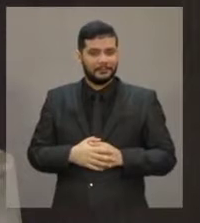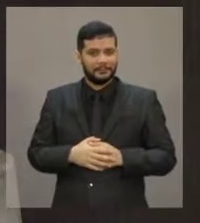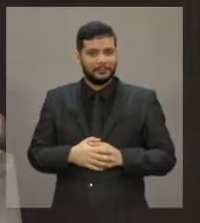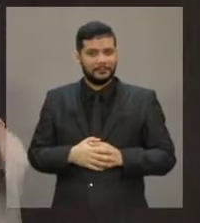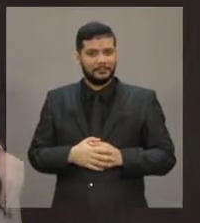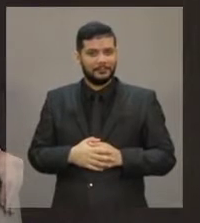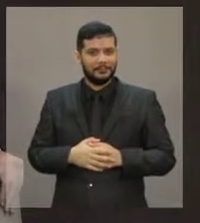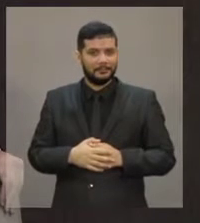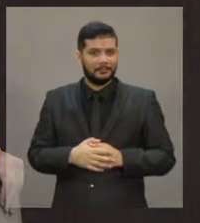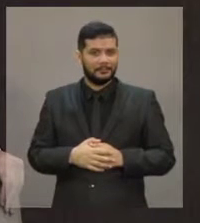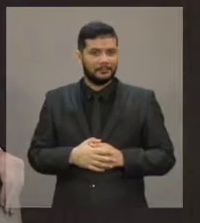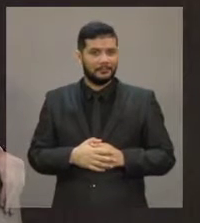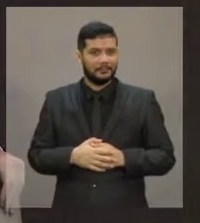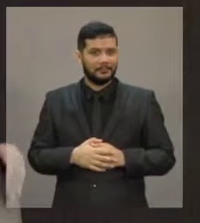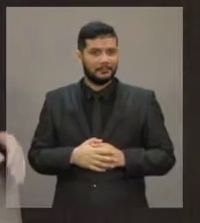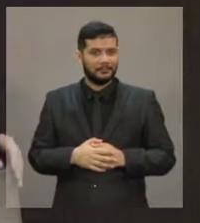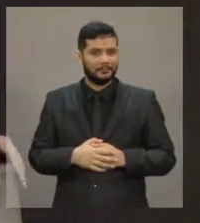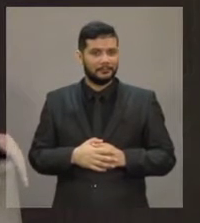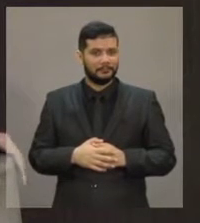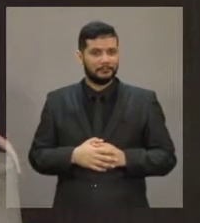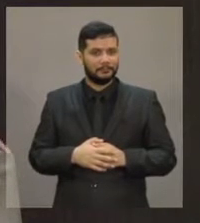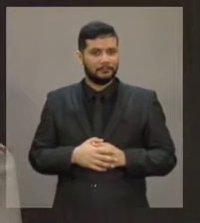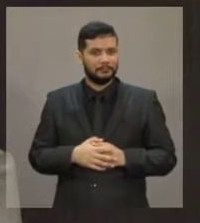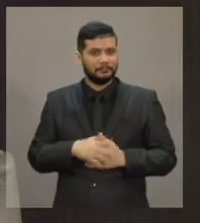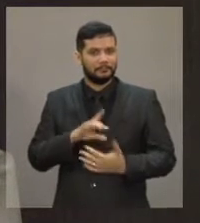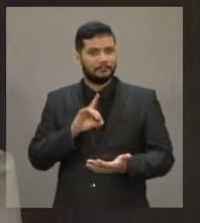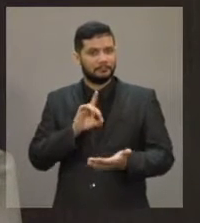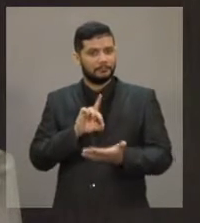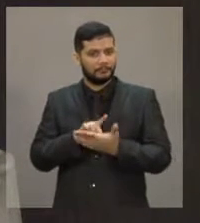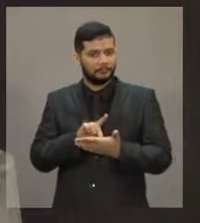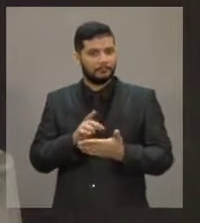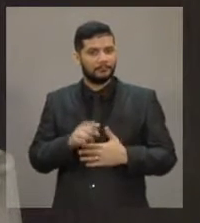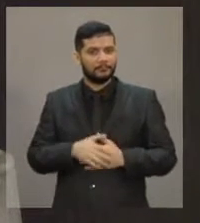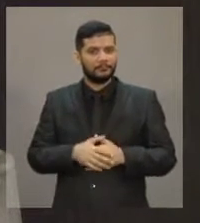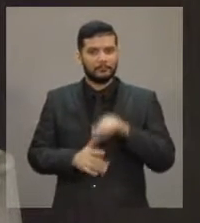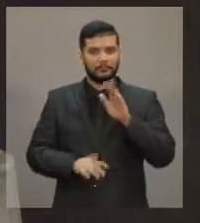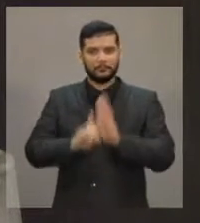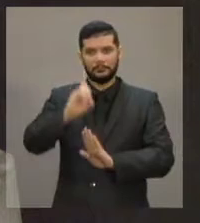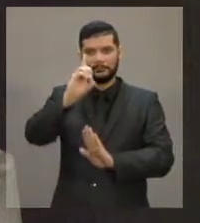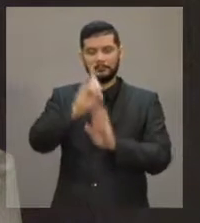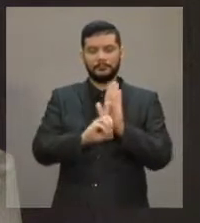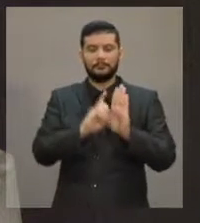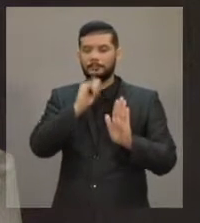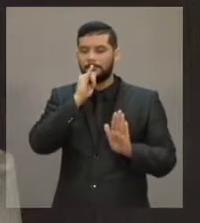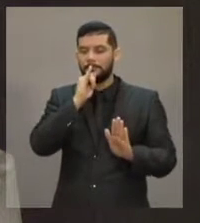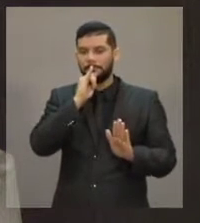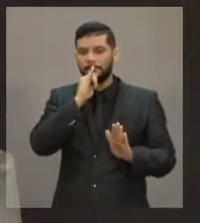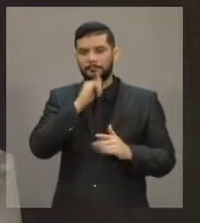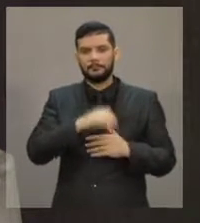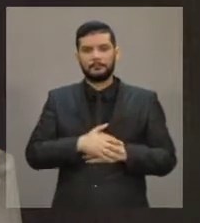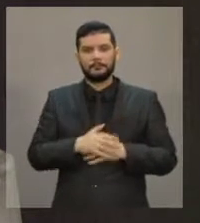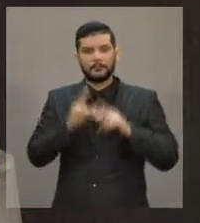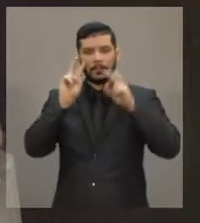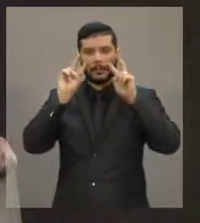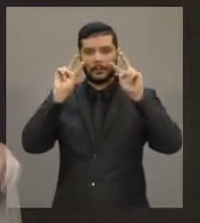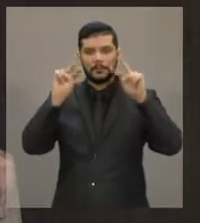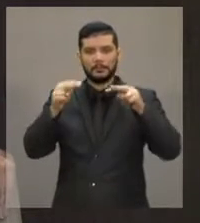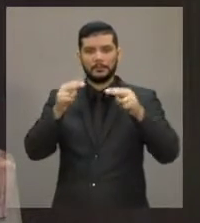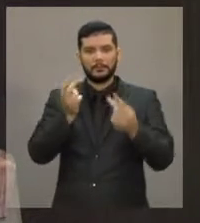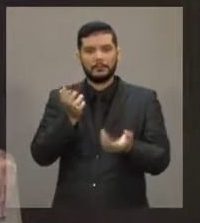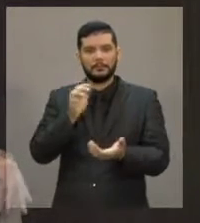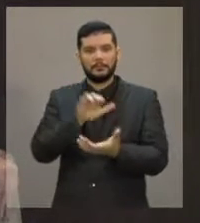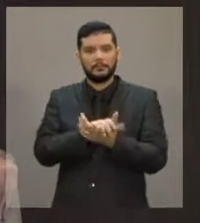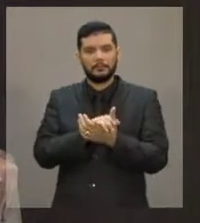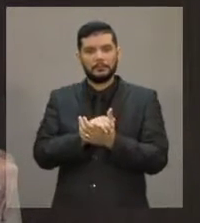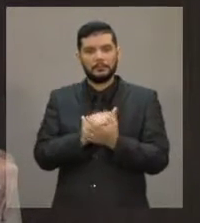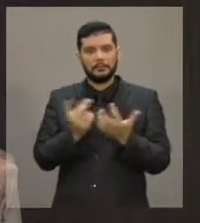Não é por isso. Muito menos porque os direitos, por exemplo, né, ao reconhecimento do casamento